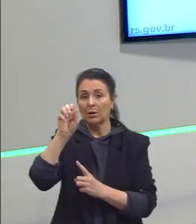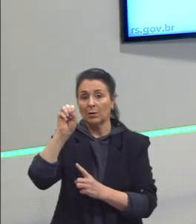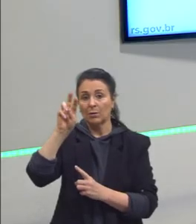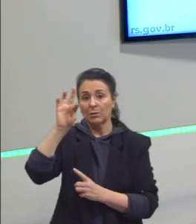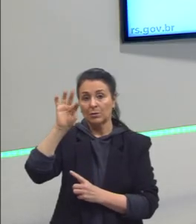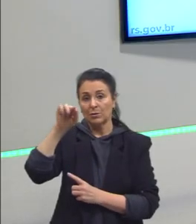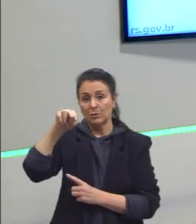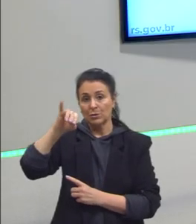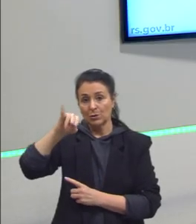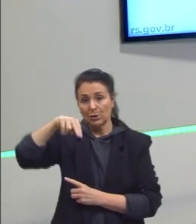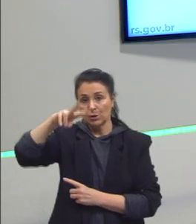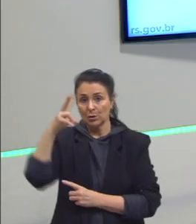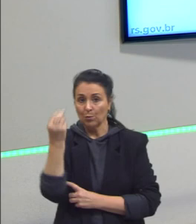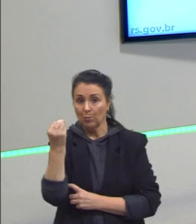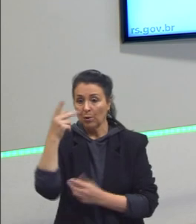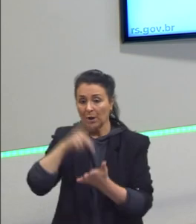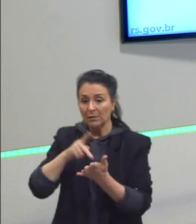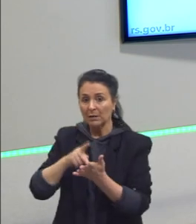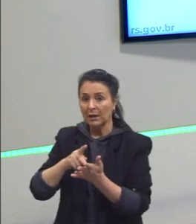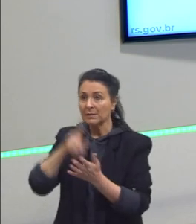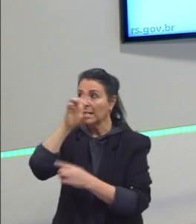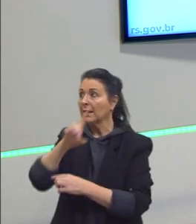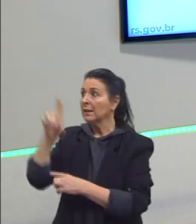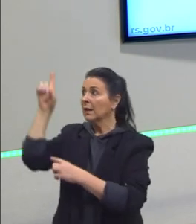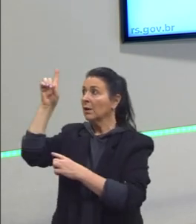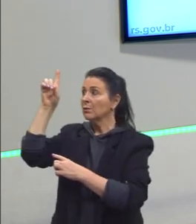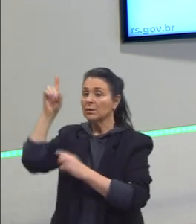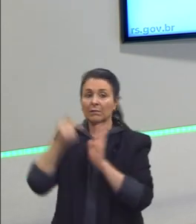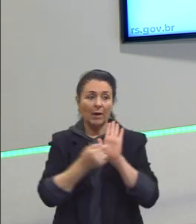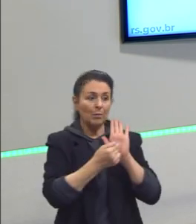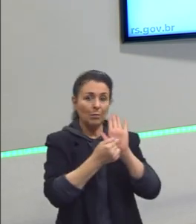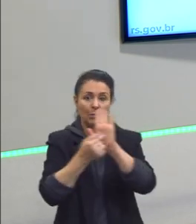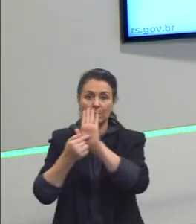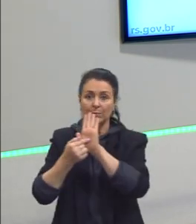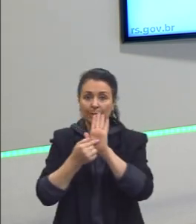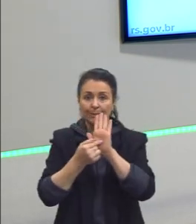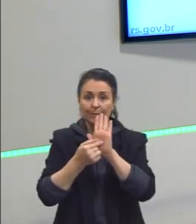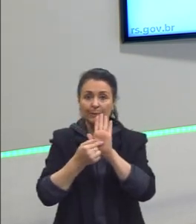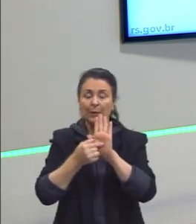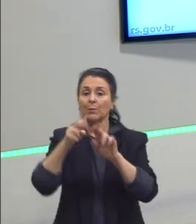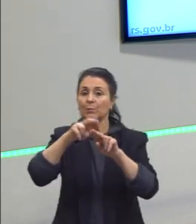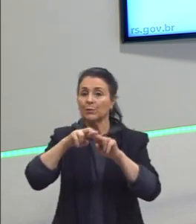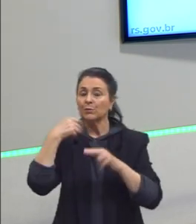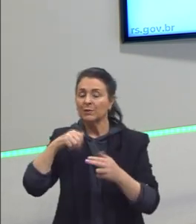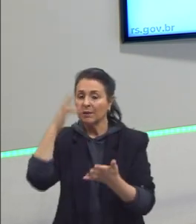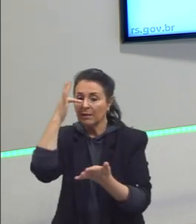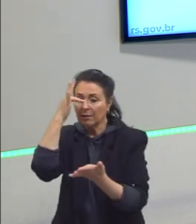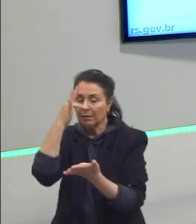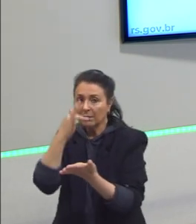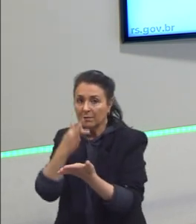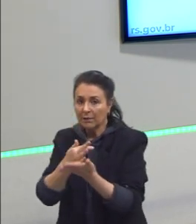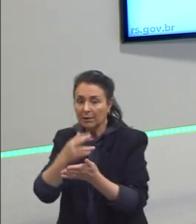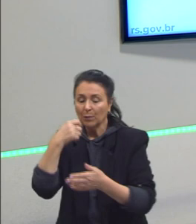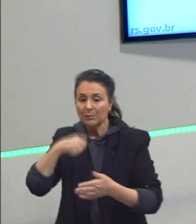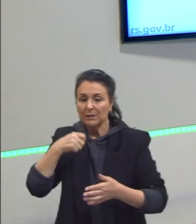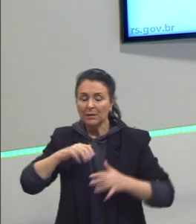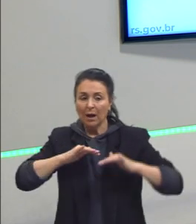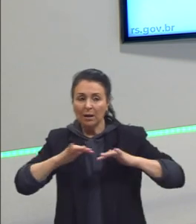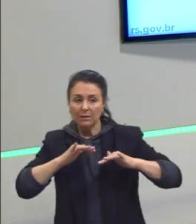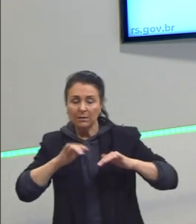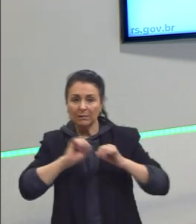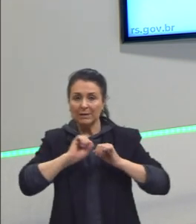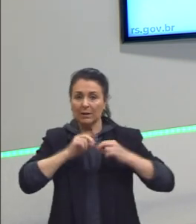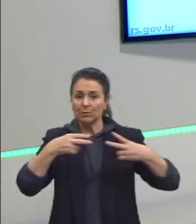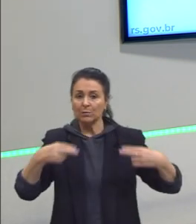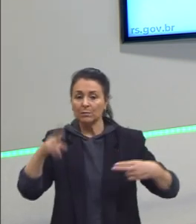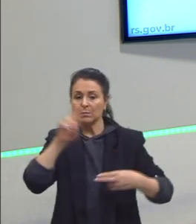são reveladas E essas verdades nos encontramos através da fé desse agir através da fé para